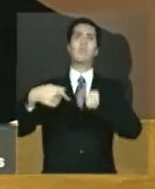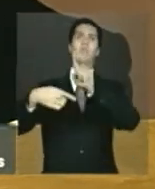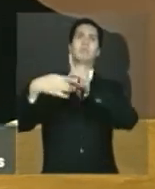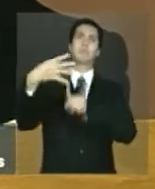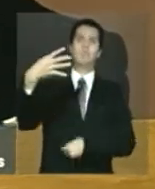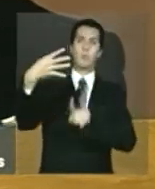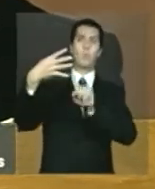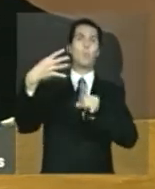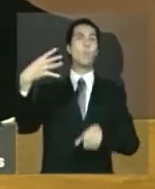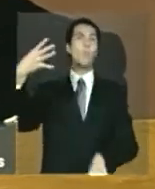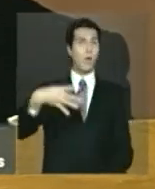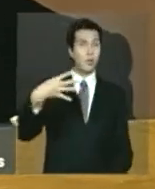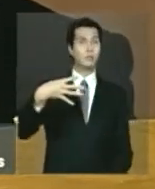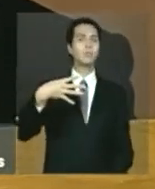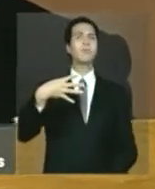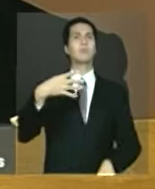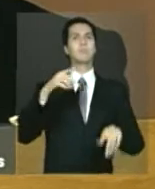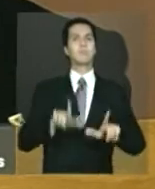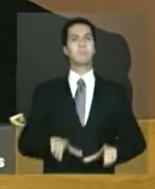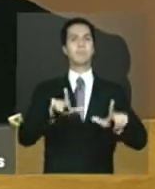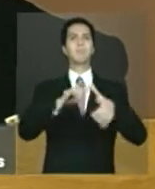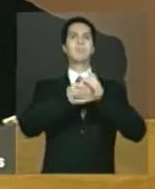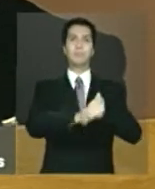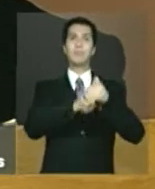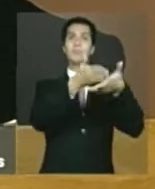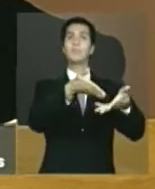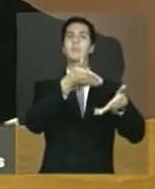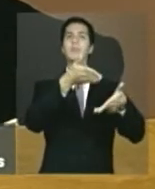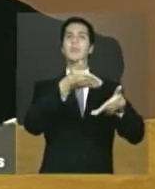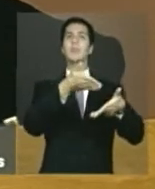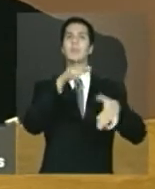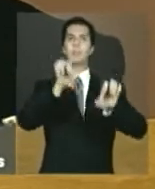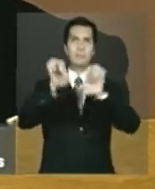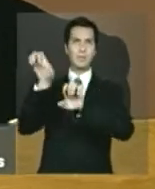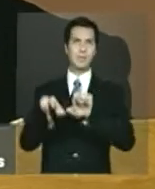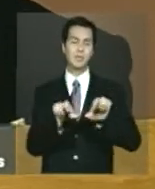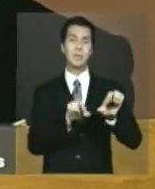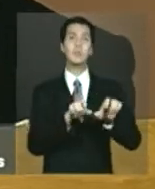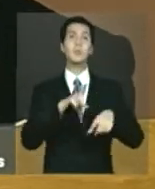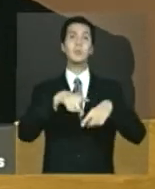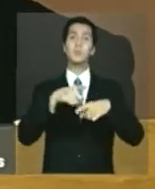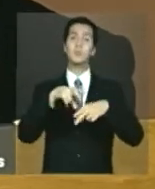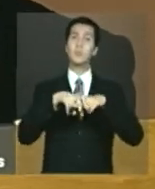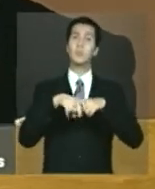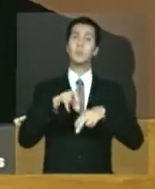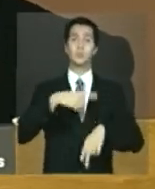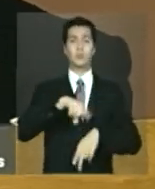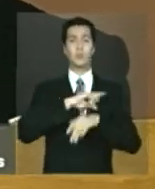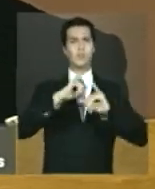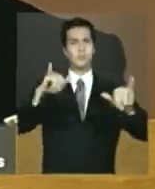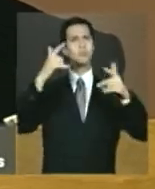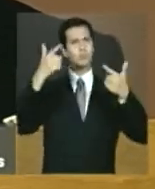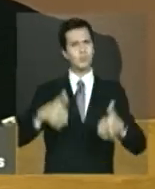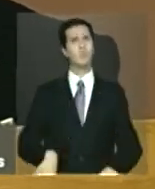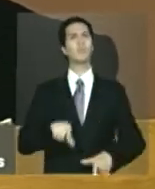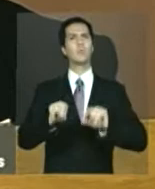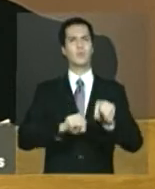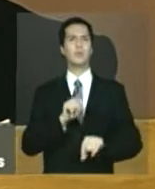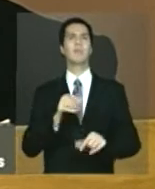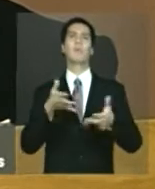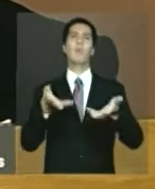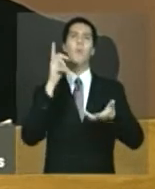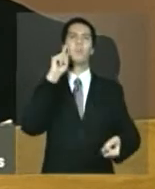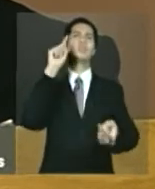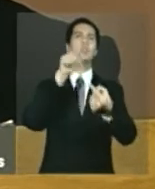nós reafirmamos que o objetivo central do programa continua promover a igualdade entre homens e